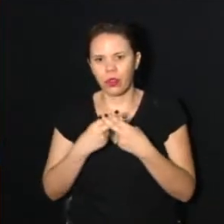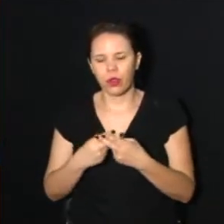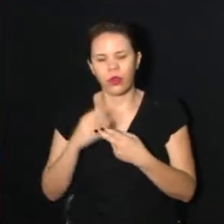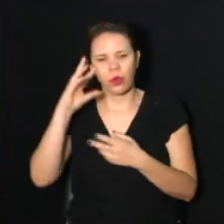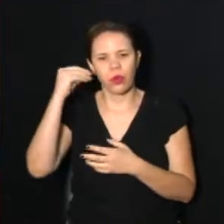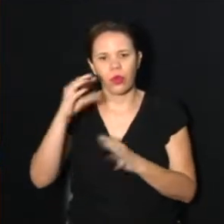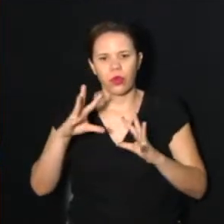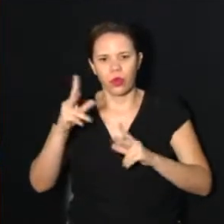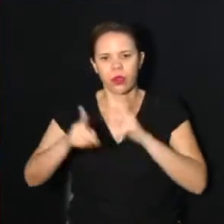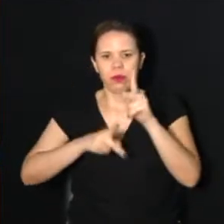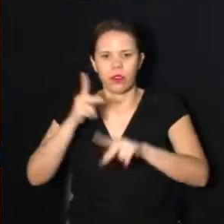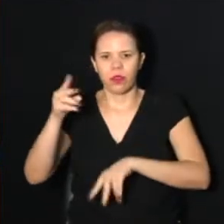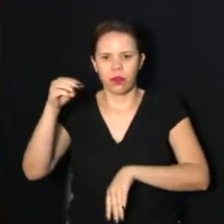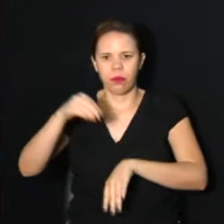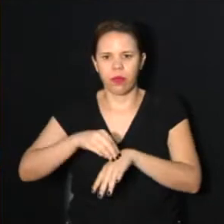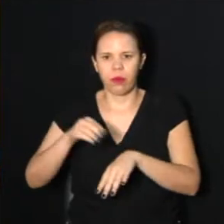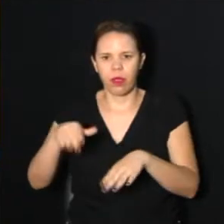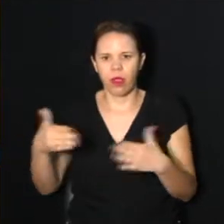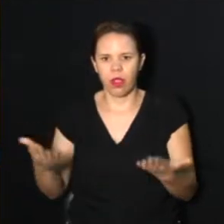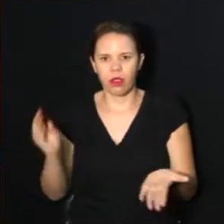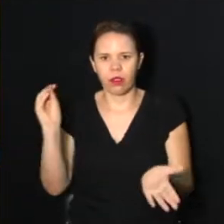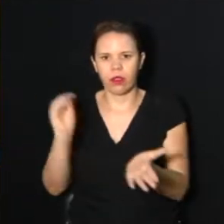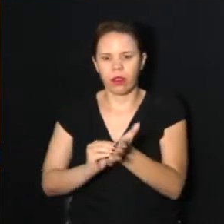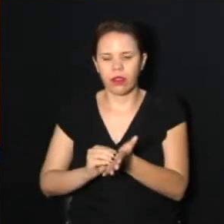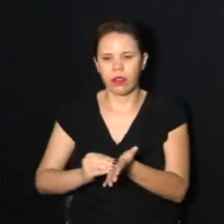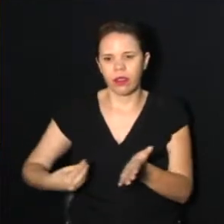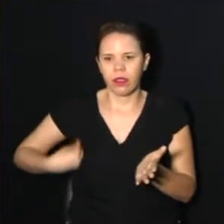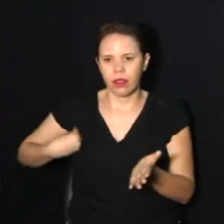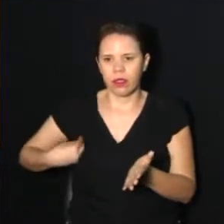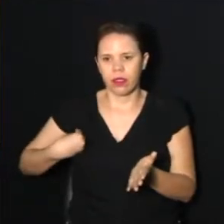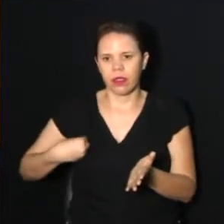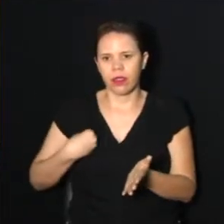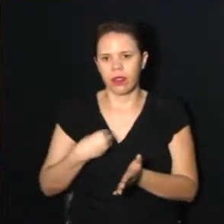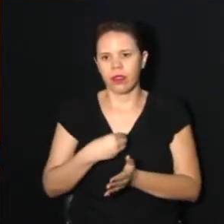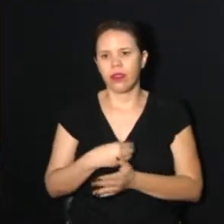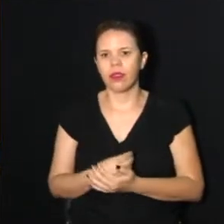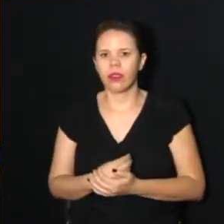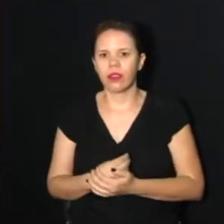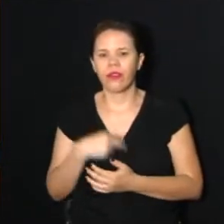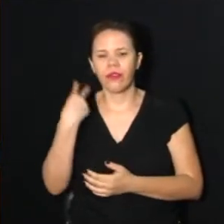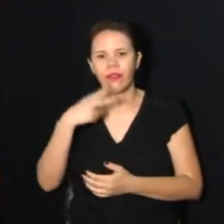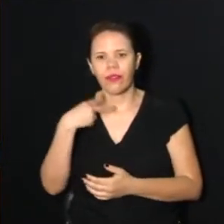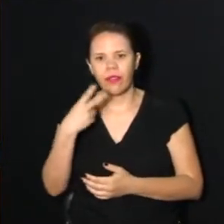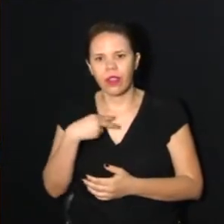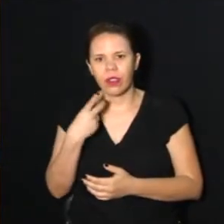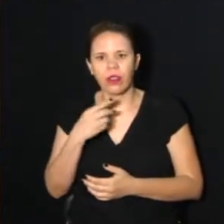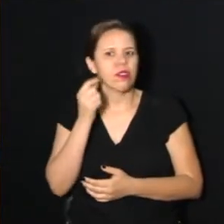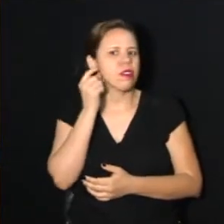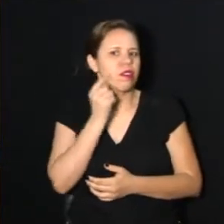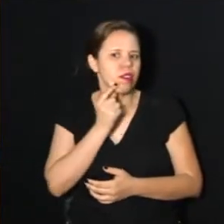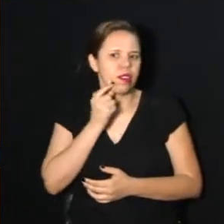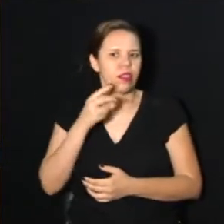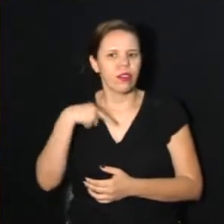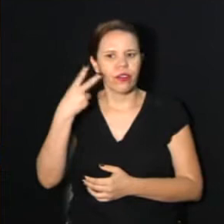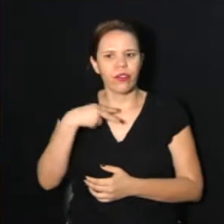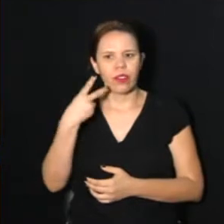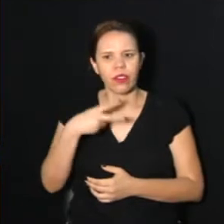sido peculiar, registrando desde já a presença do vereador Marcelo Silva, do vereador Antônio